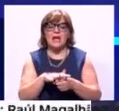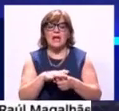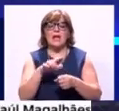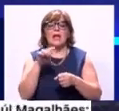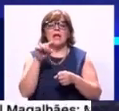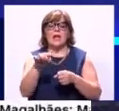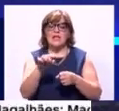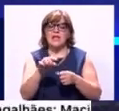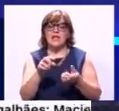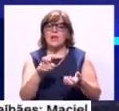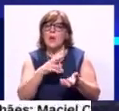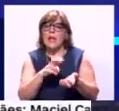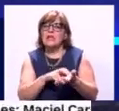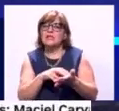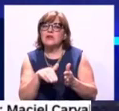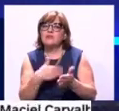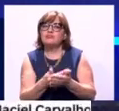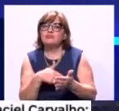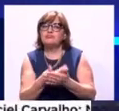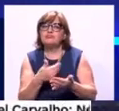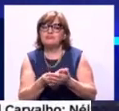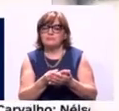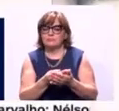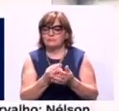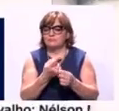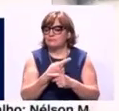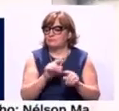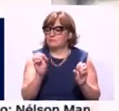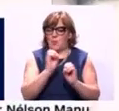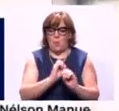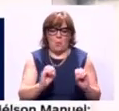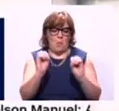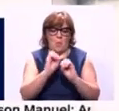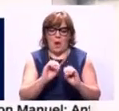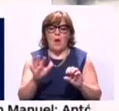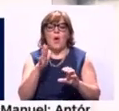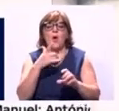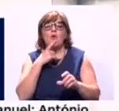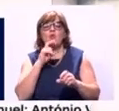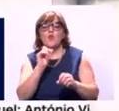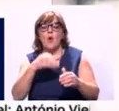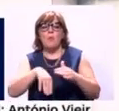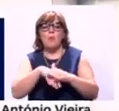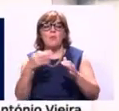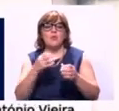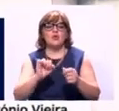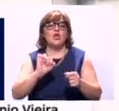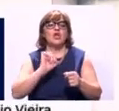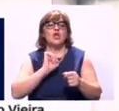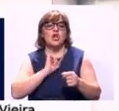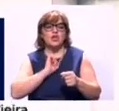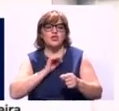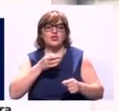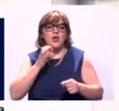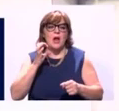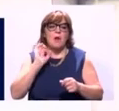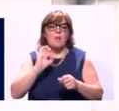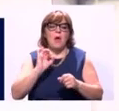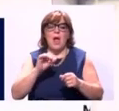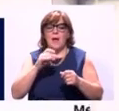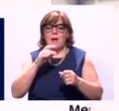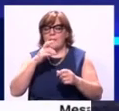essas sinergias criadas? Não estão, Júlio. Onde é que está o nome do Futebol Clube Porto nos nossos palopes? Quantas